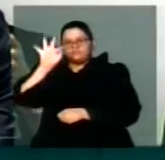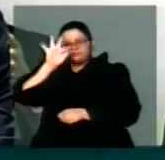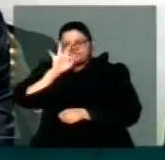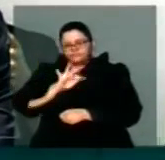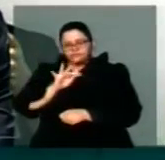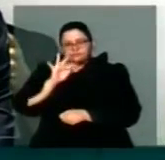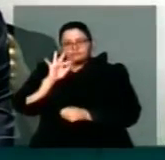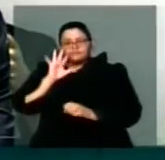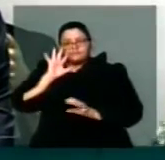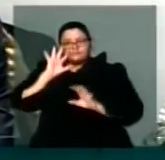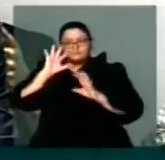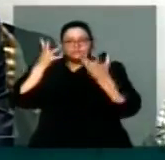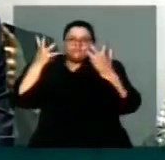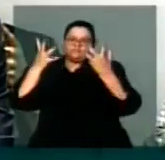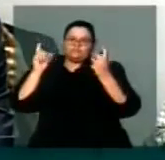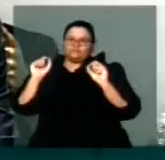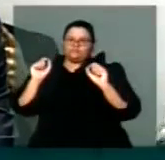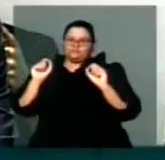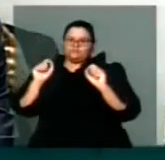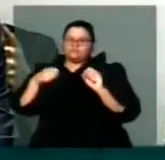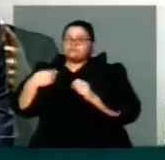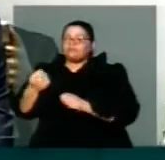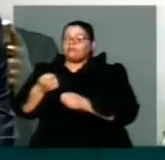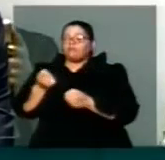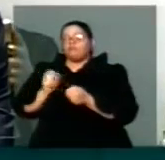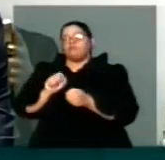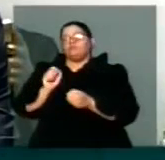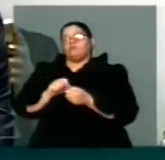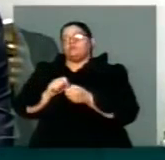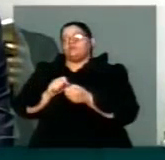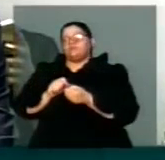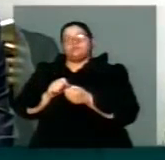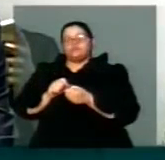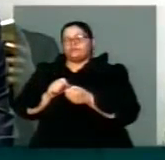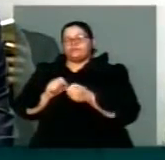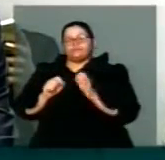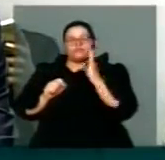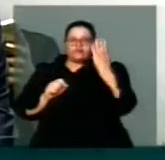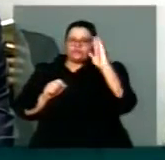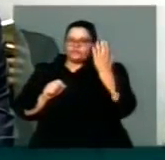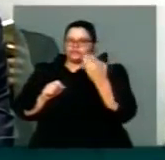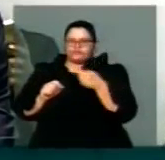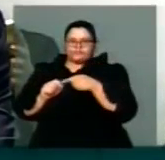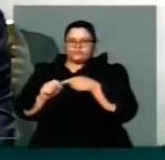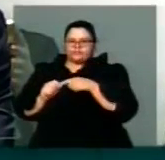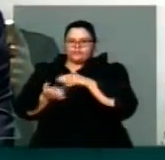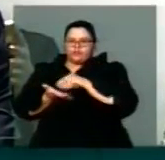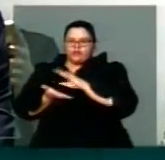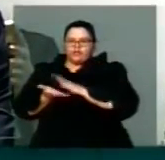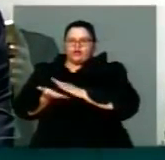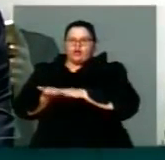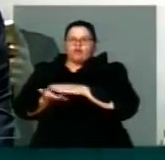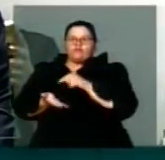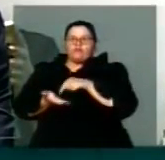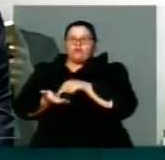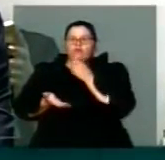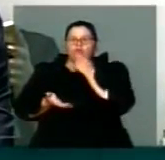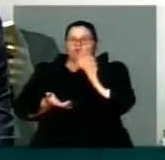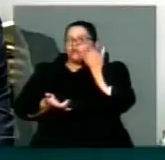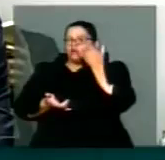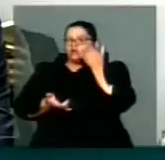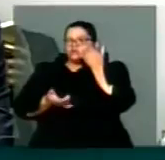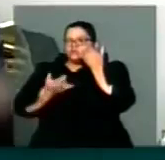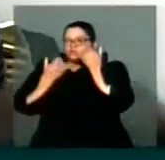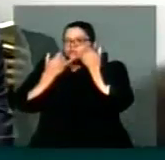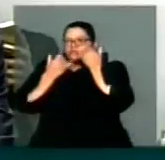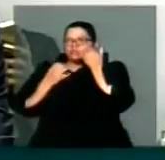à comprovação da autoria dessa gravação forjada, que já ficou por laudo comprovada que não houve uma ligação telefônica.